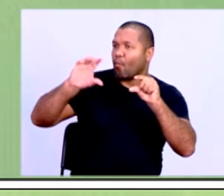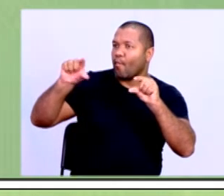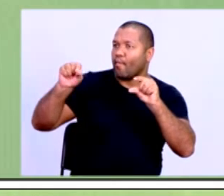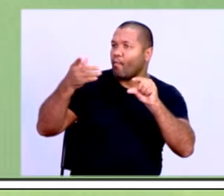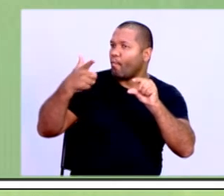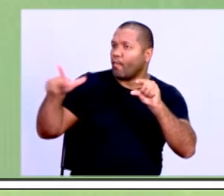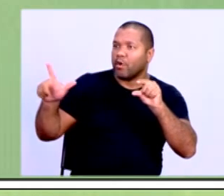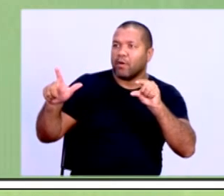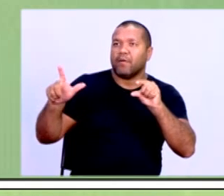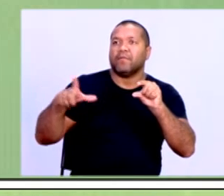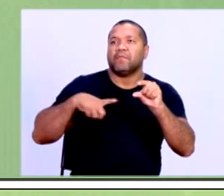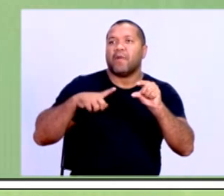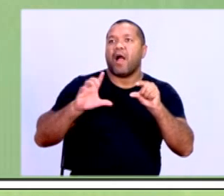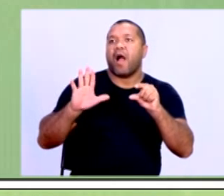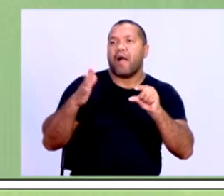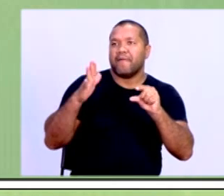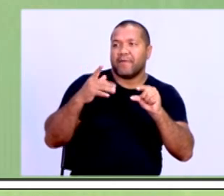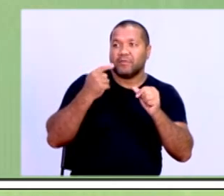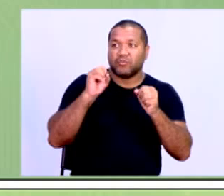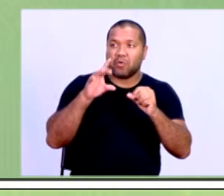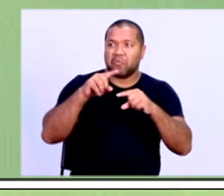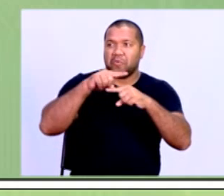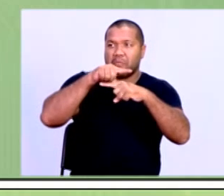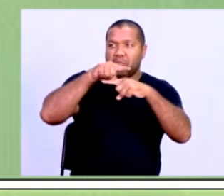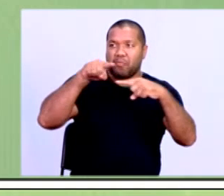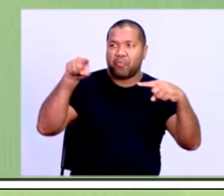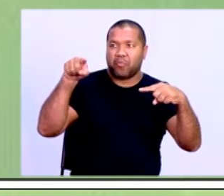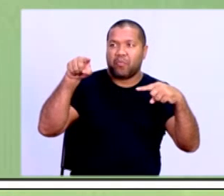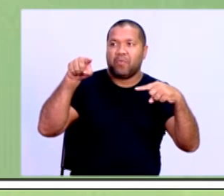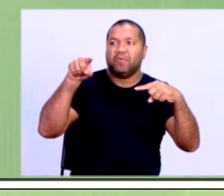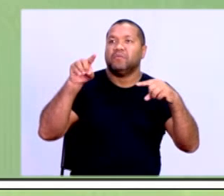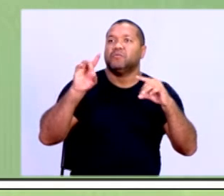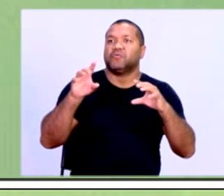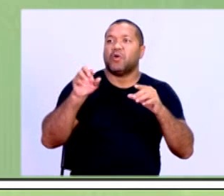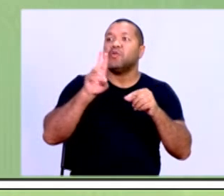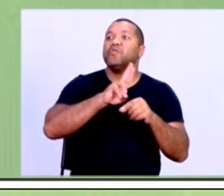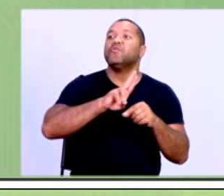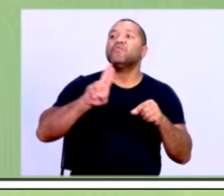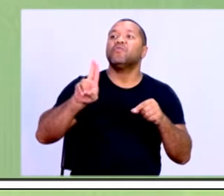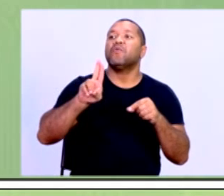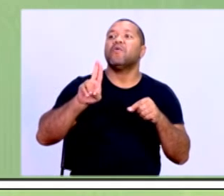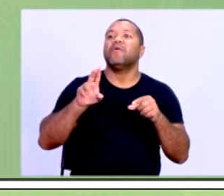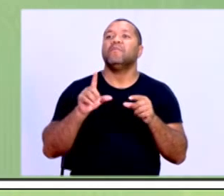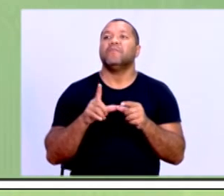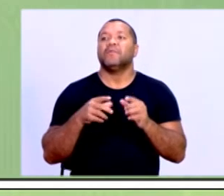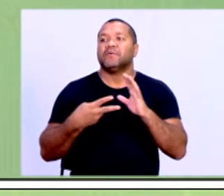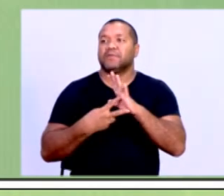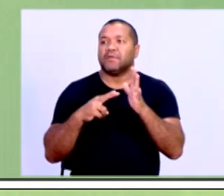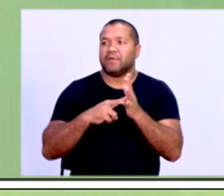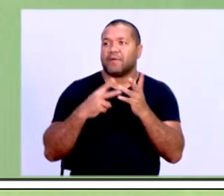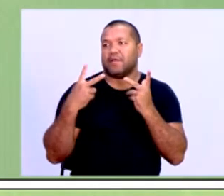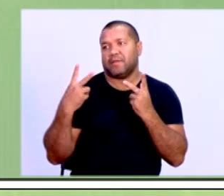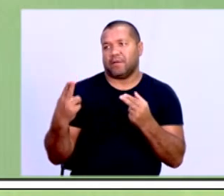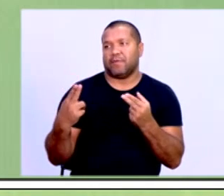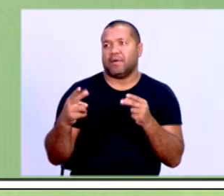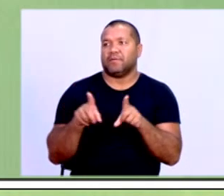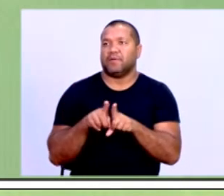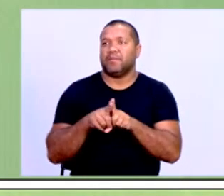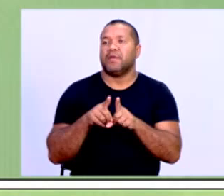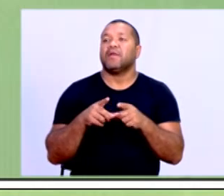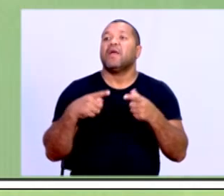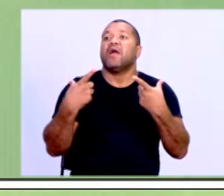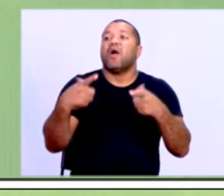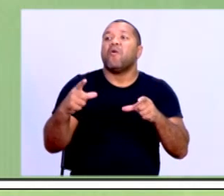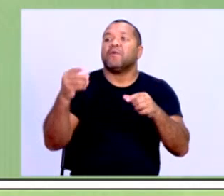linhas paralelas e o nome aqui dentro, mas também tem o mesmo significado, que é o depósito de